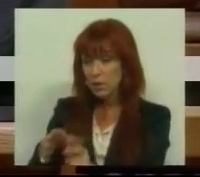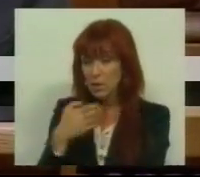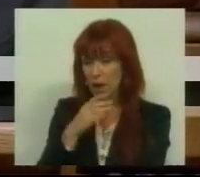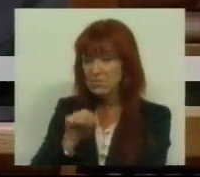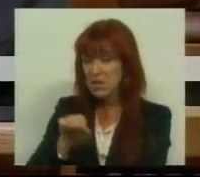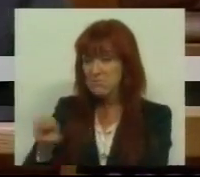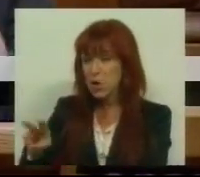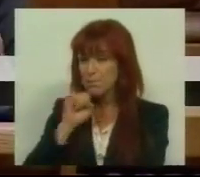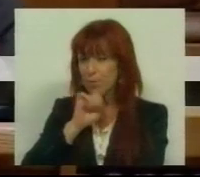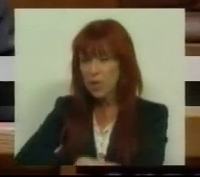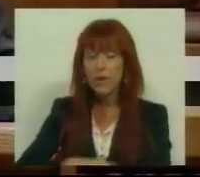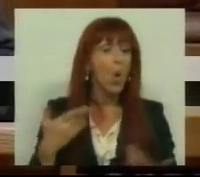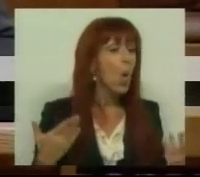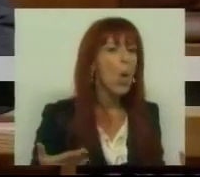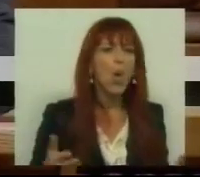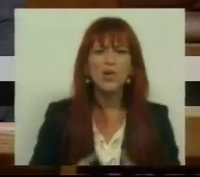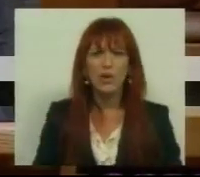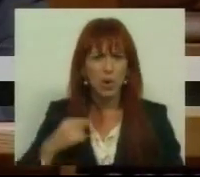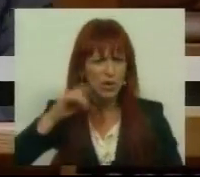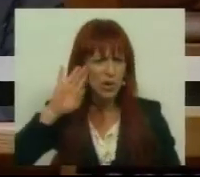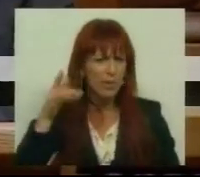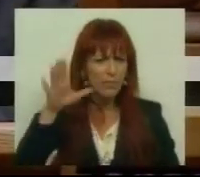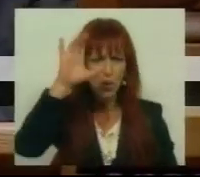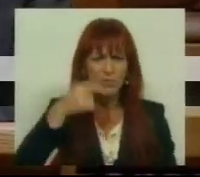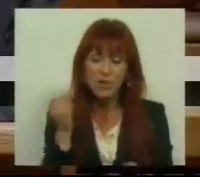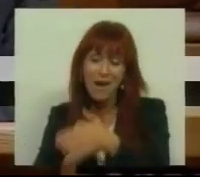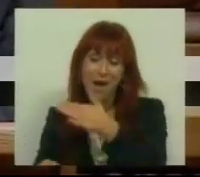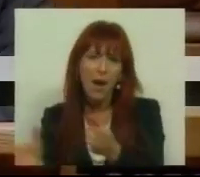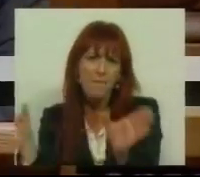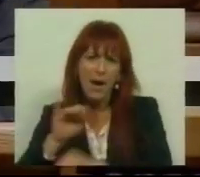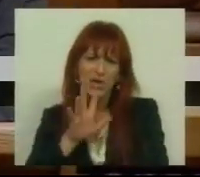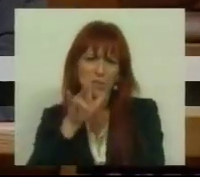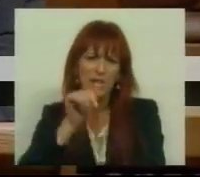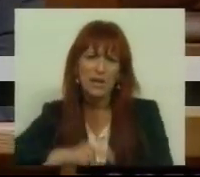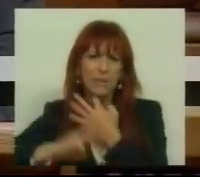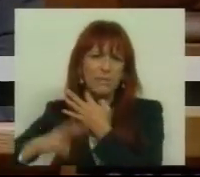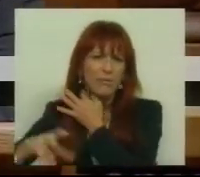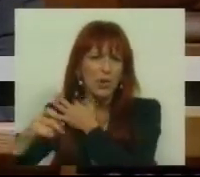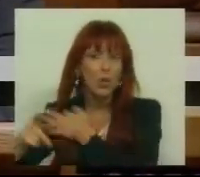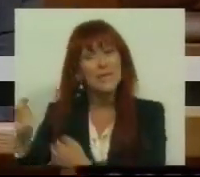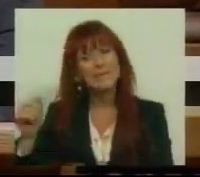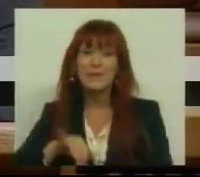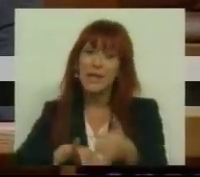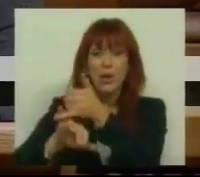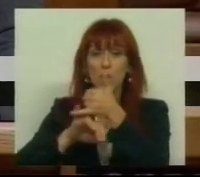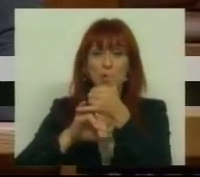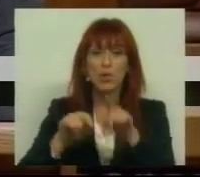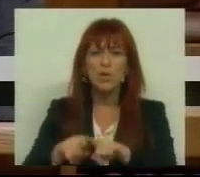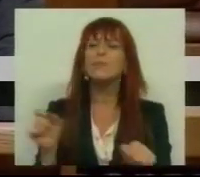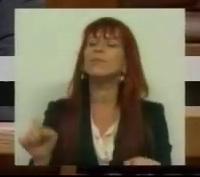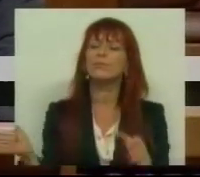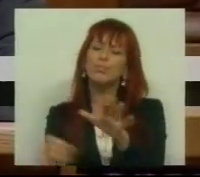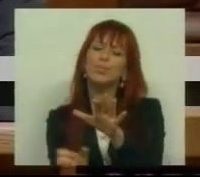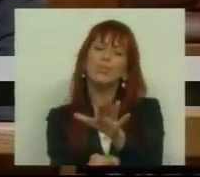mil milhões. Ainda hoje, soubemos que o Governo injetou mais 1 mil milhões de euros nas sociedades